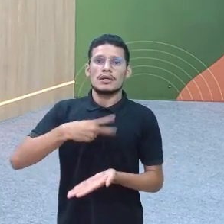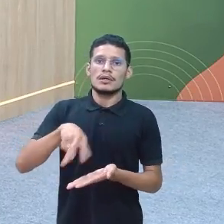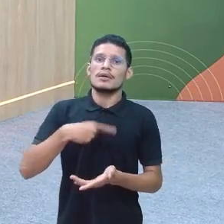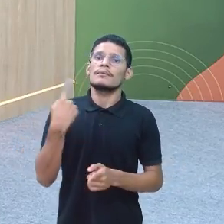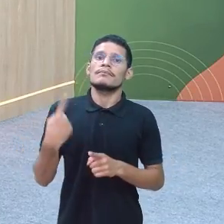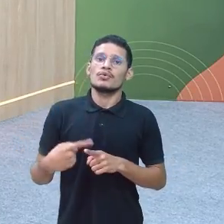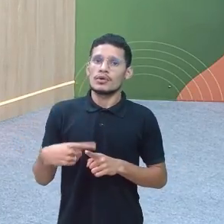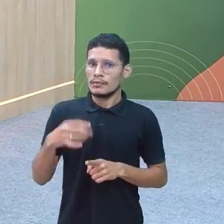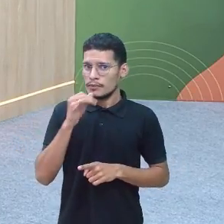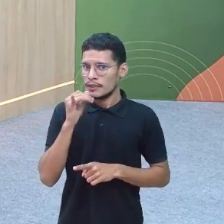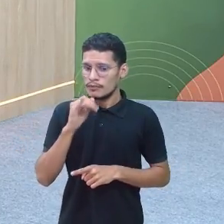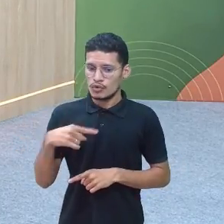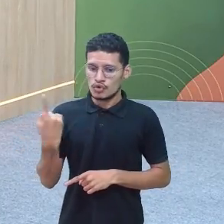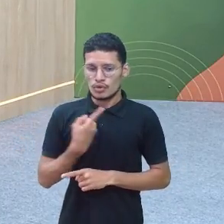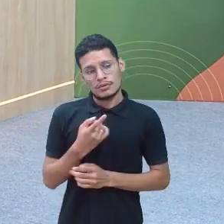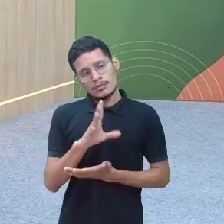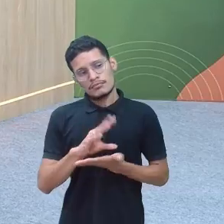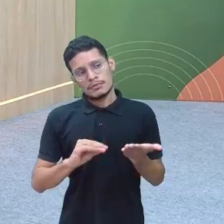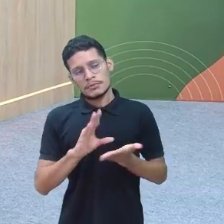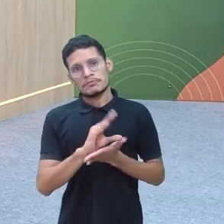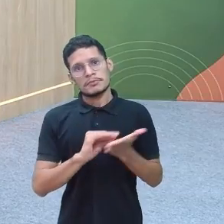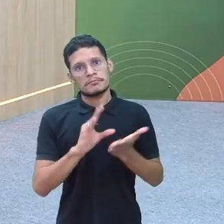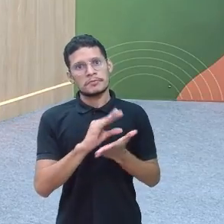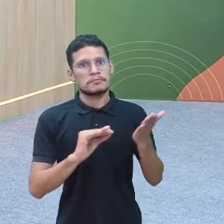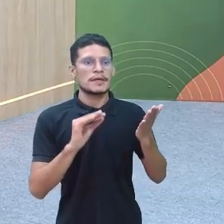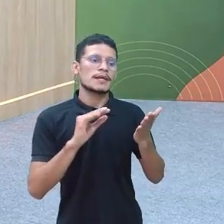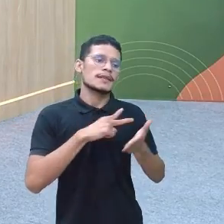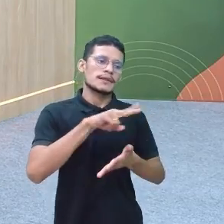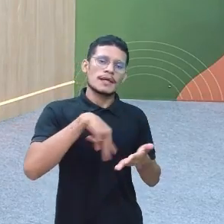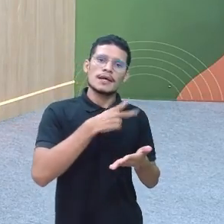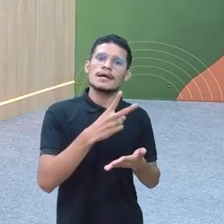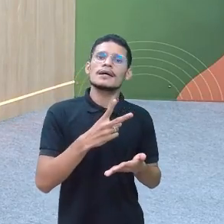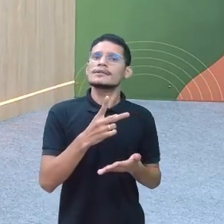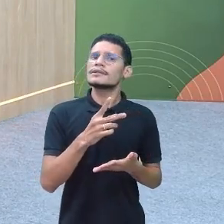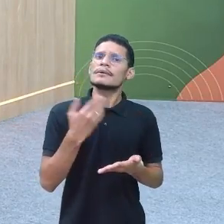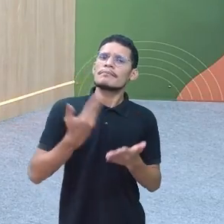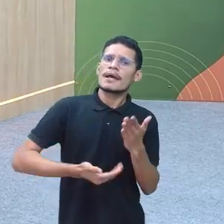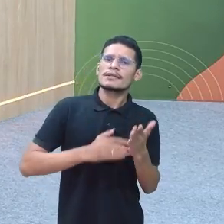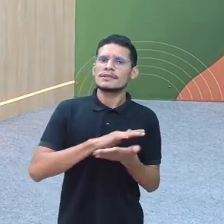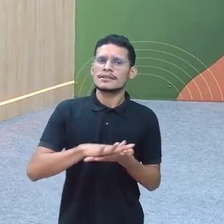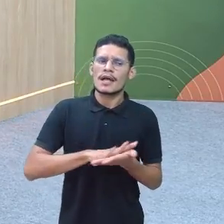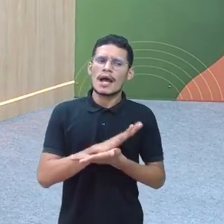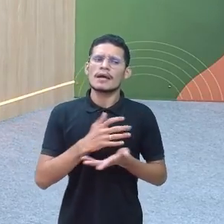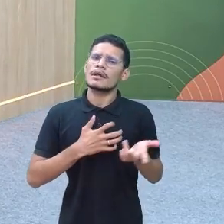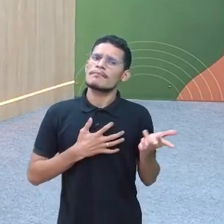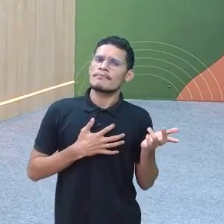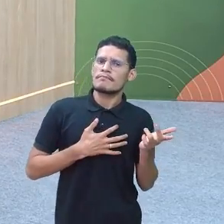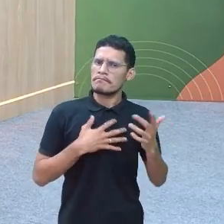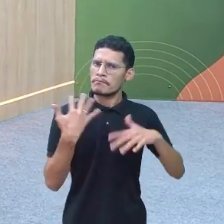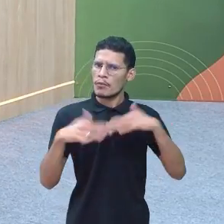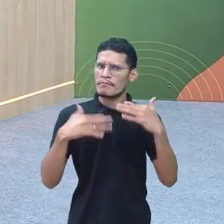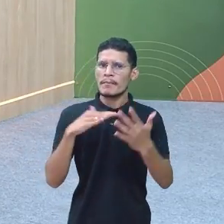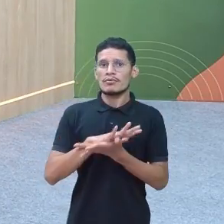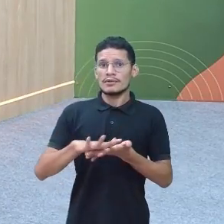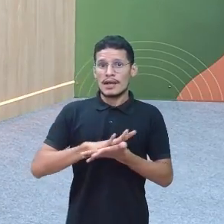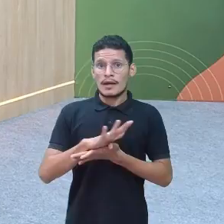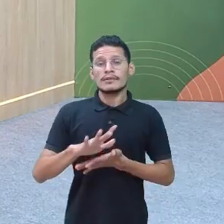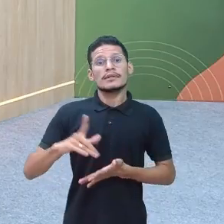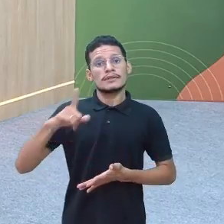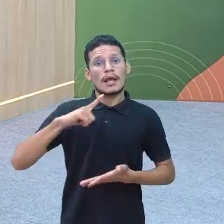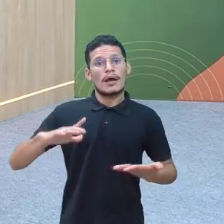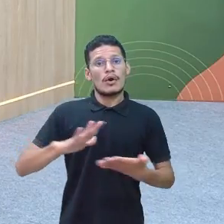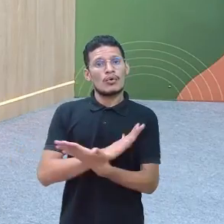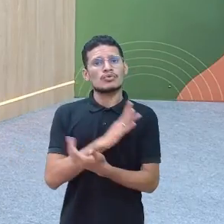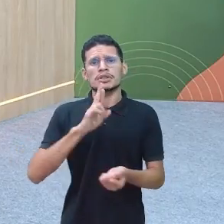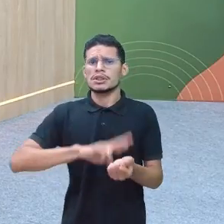gente imitar essas danças, imitar e ver, sem perder aquela malemolência, sem perder aquela... E aí surge ritmos